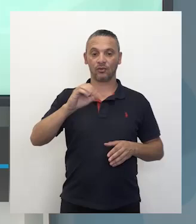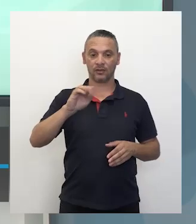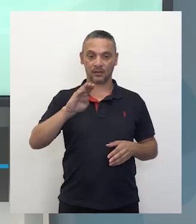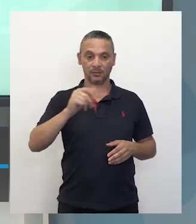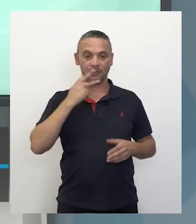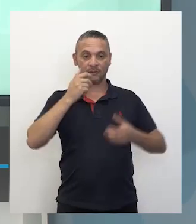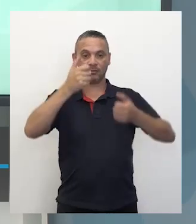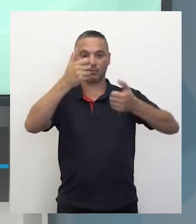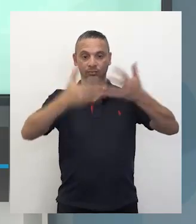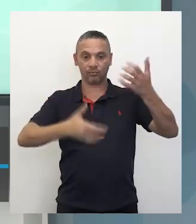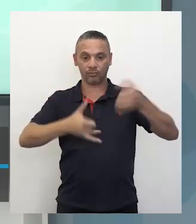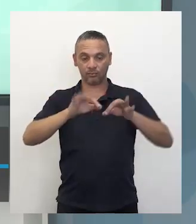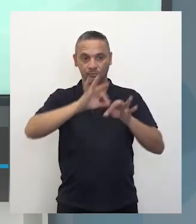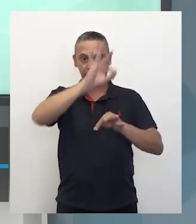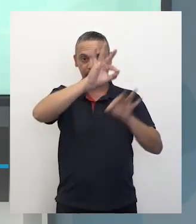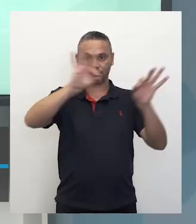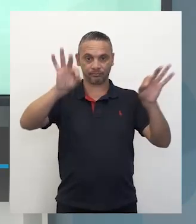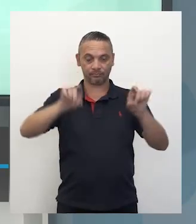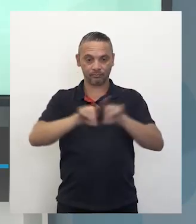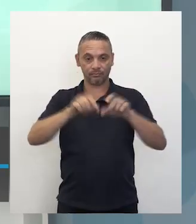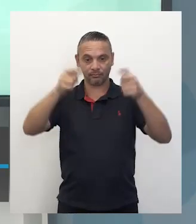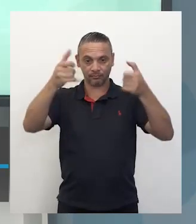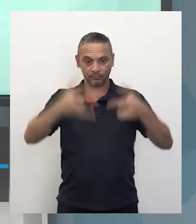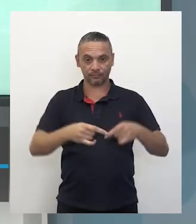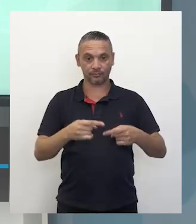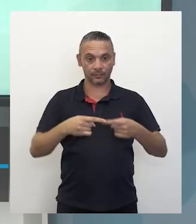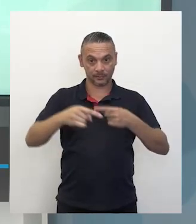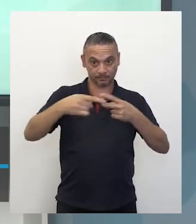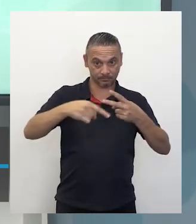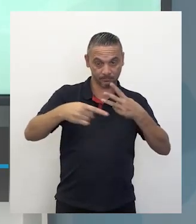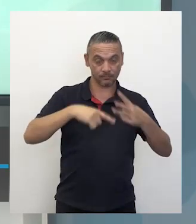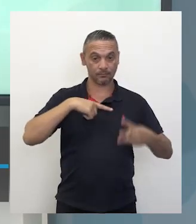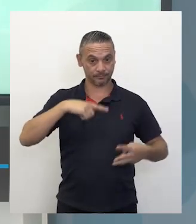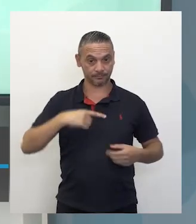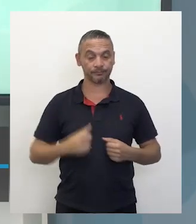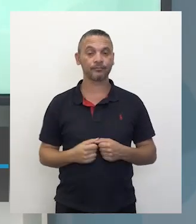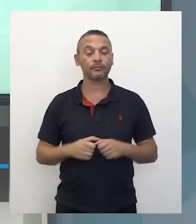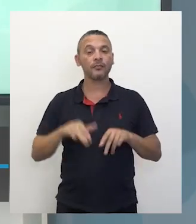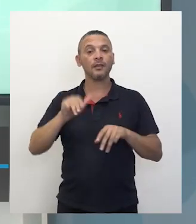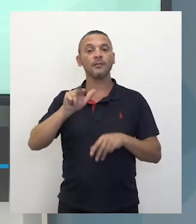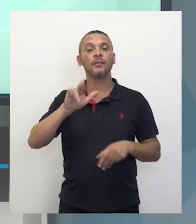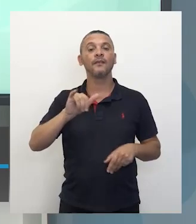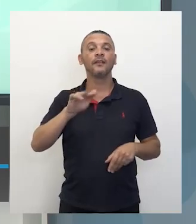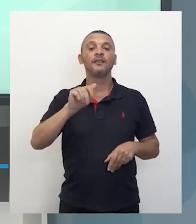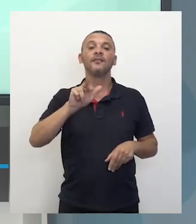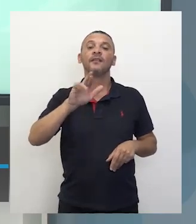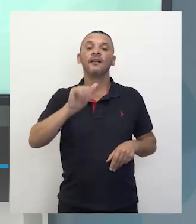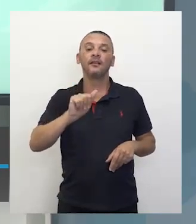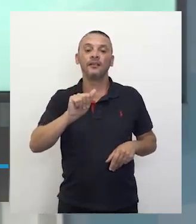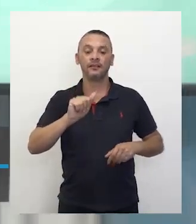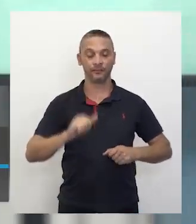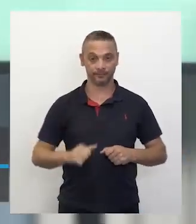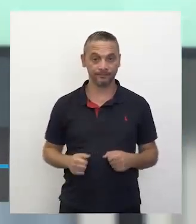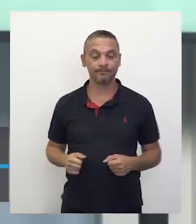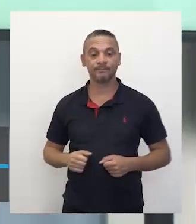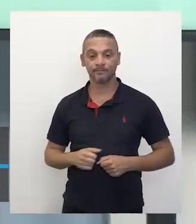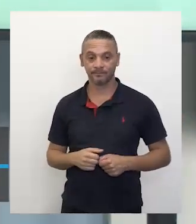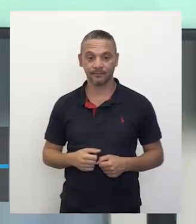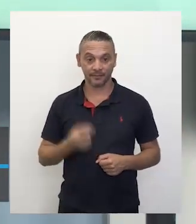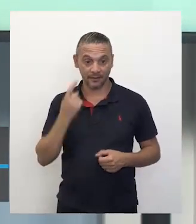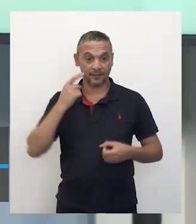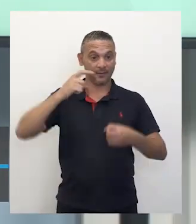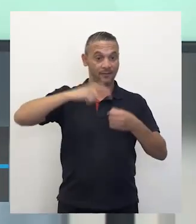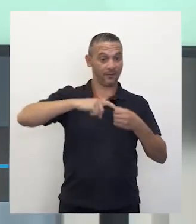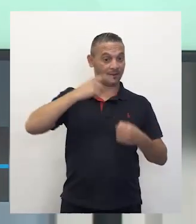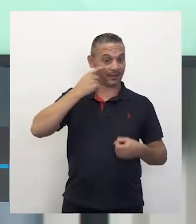falar mais sobre plano cartesiano. A gente vai falar daqui 3 aulas, tá bom? E a Maria Farias, de lá de Tapecerica da Serra. Vamos voltar, então?